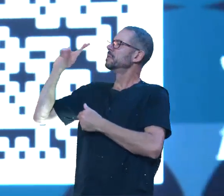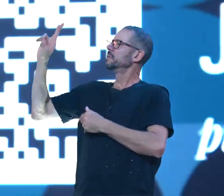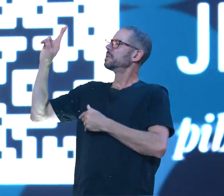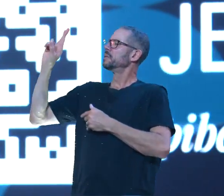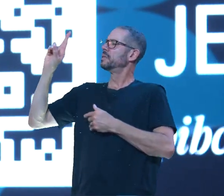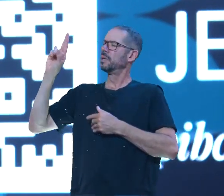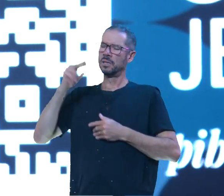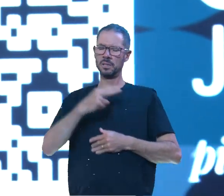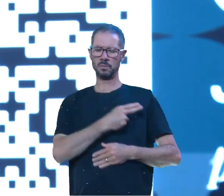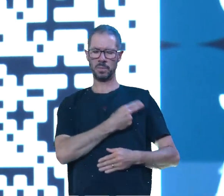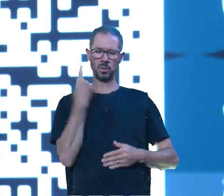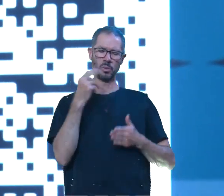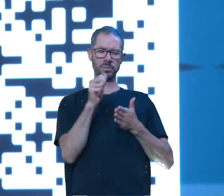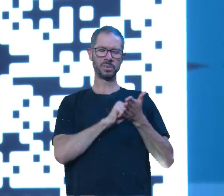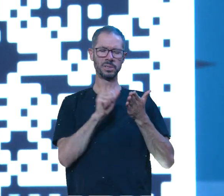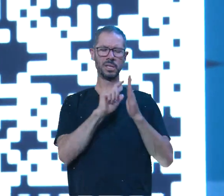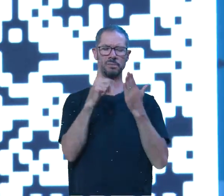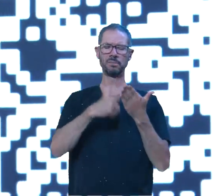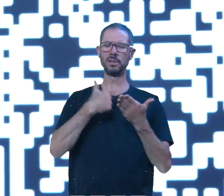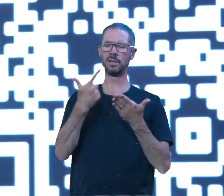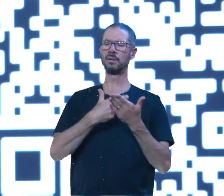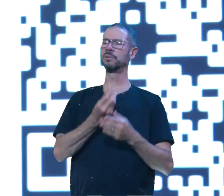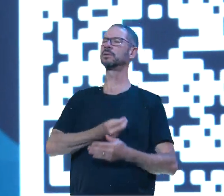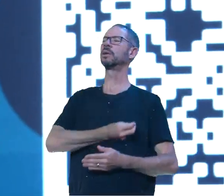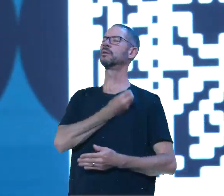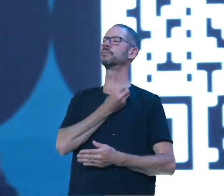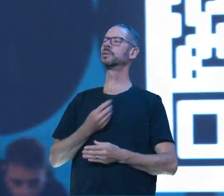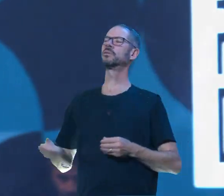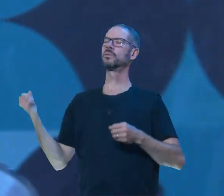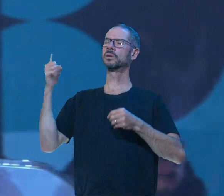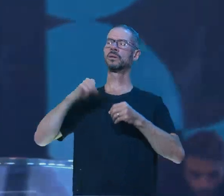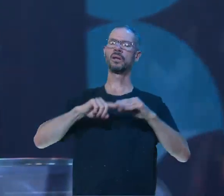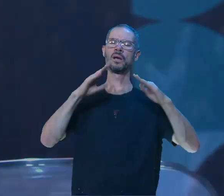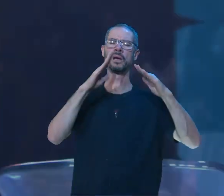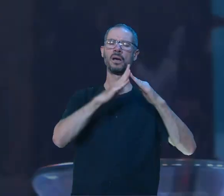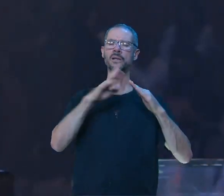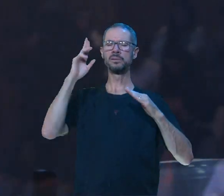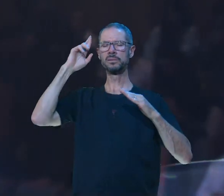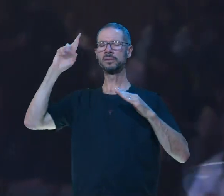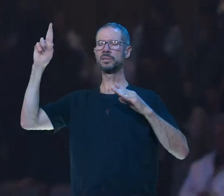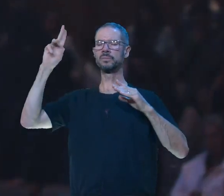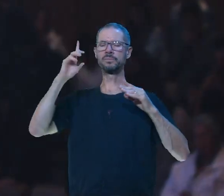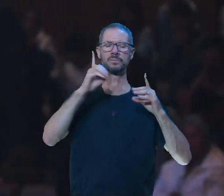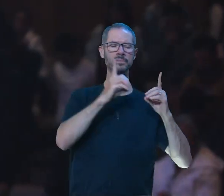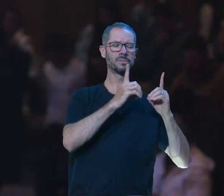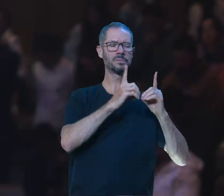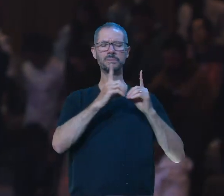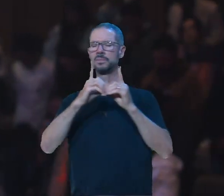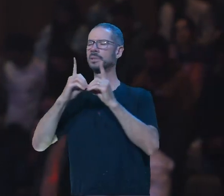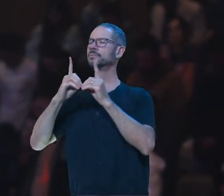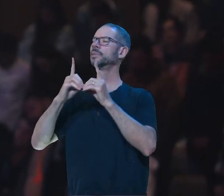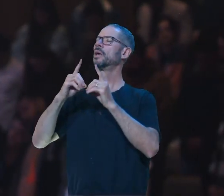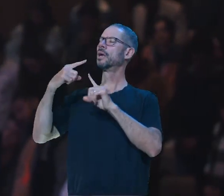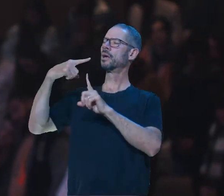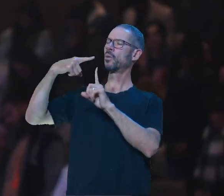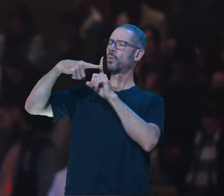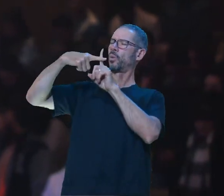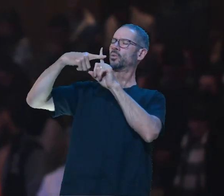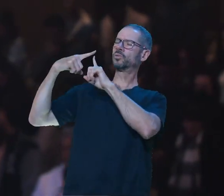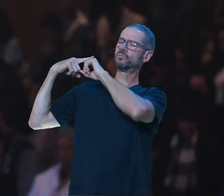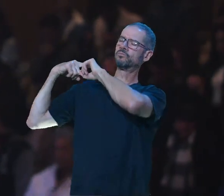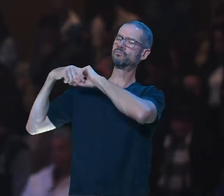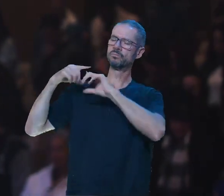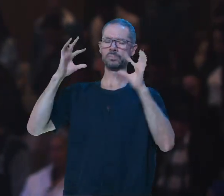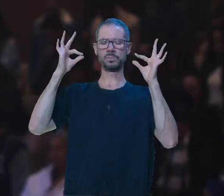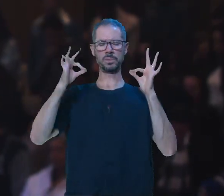Escreve, Deus, meu nome no livro da vida, e que eu possa sair daqui hoje acompanhado pelo Senhor, carregando a cruz da maneira correta.